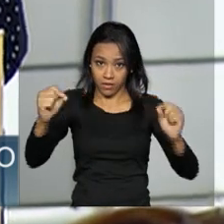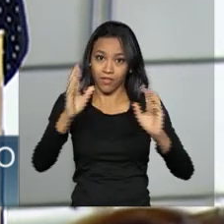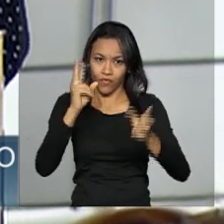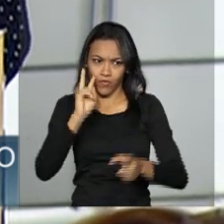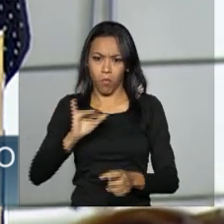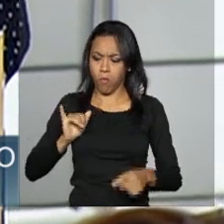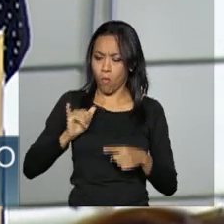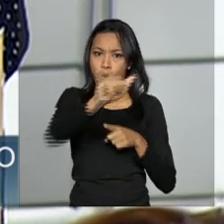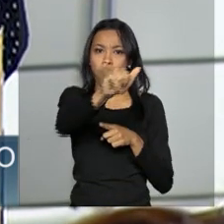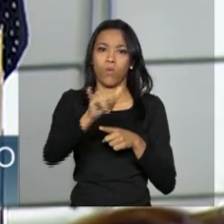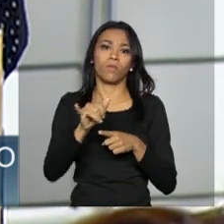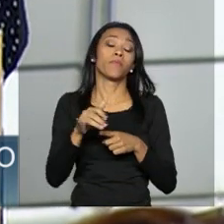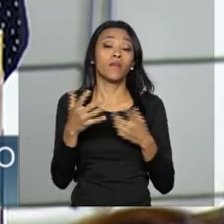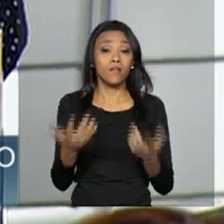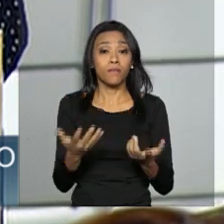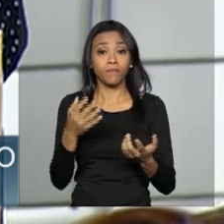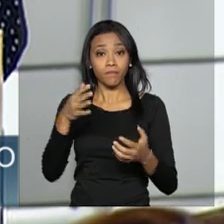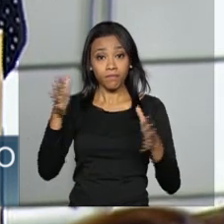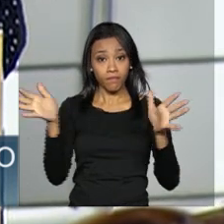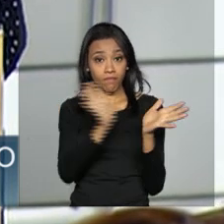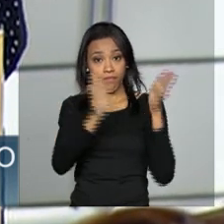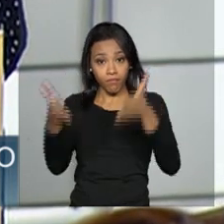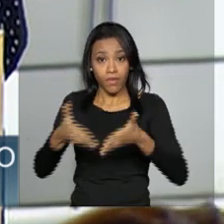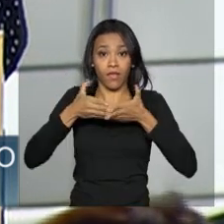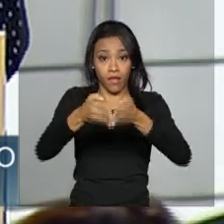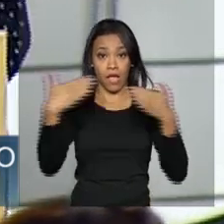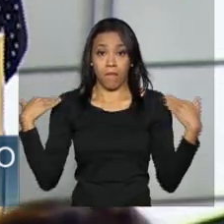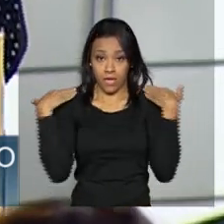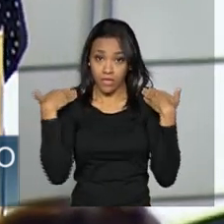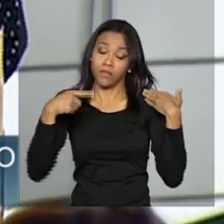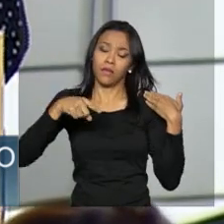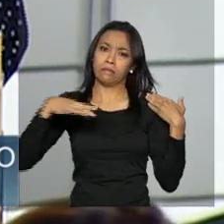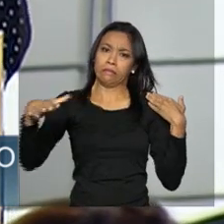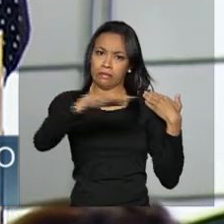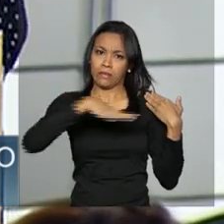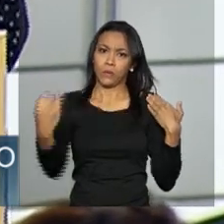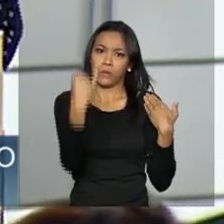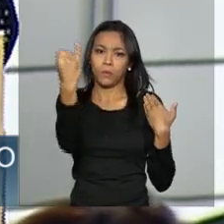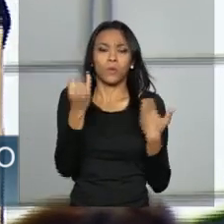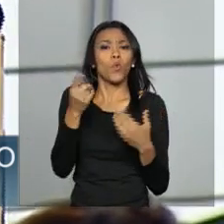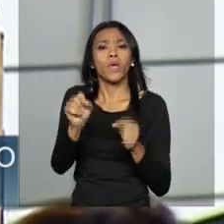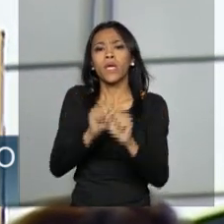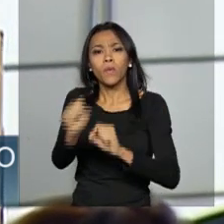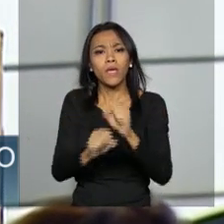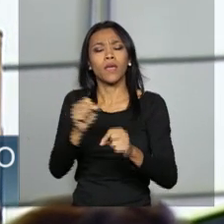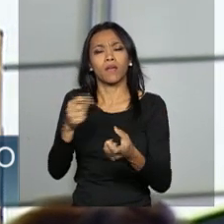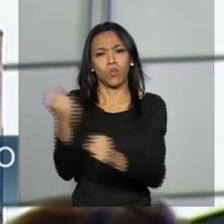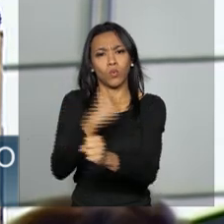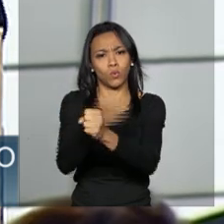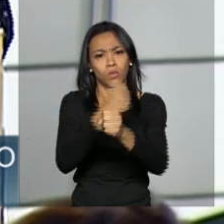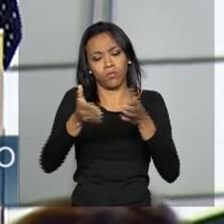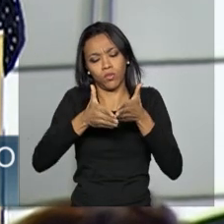da Marinha, é estratégica a continuidade do programa nuclear e do Programa de Desenvolvimento de Submarinos,